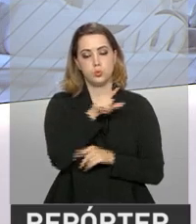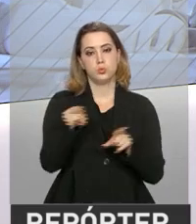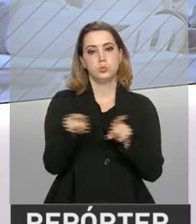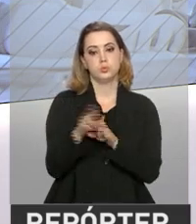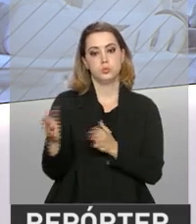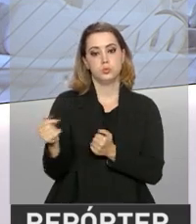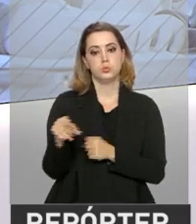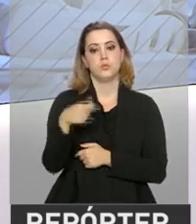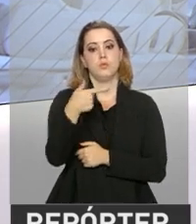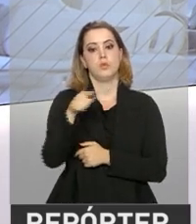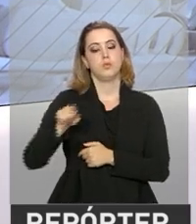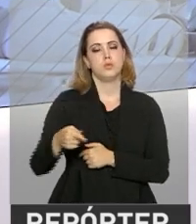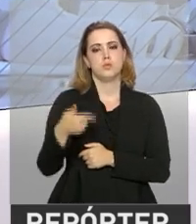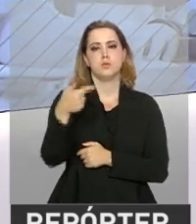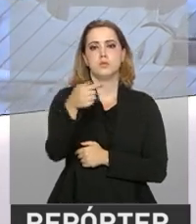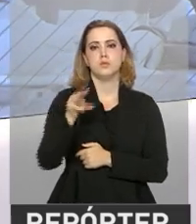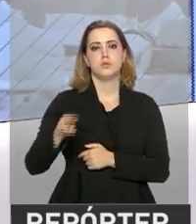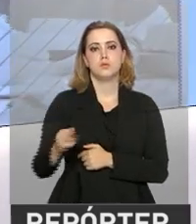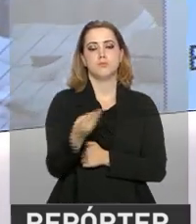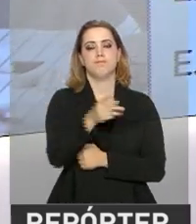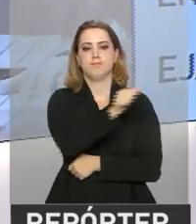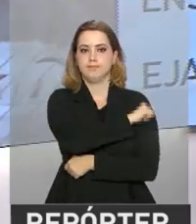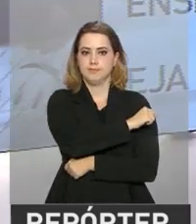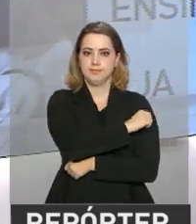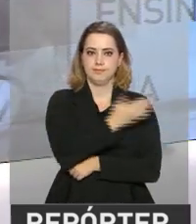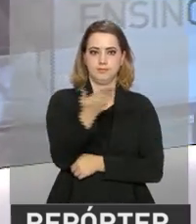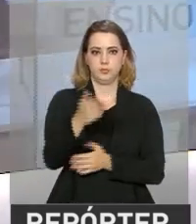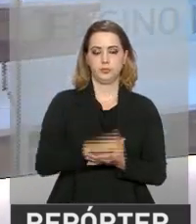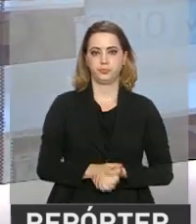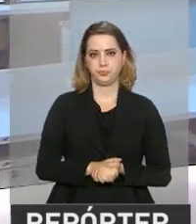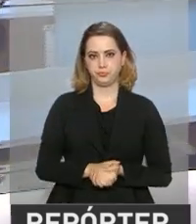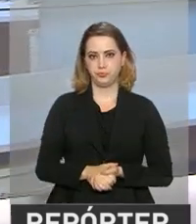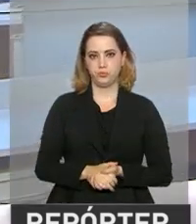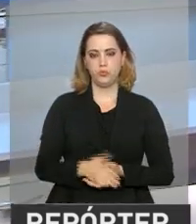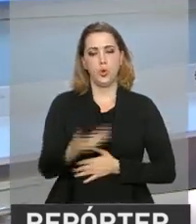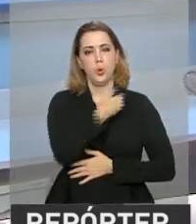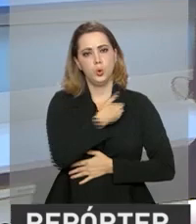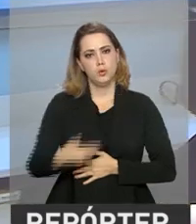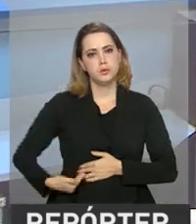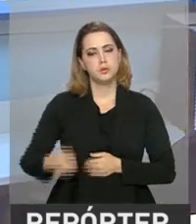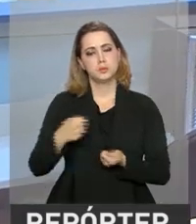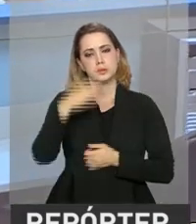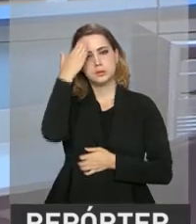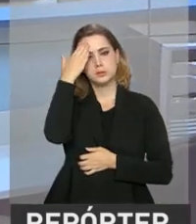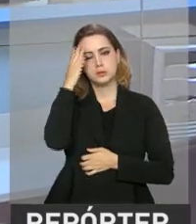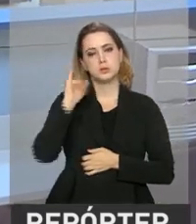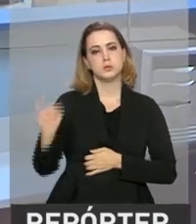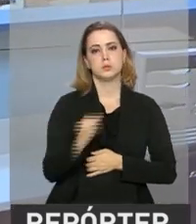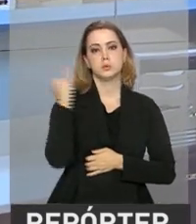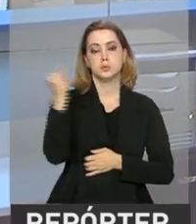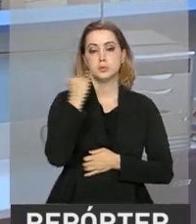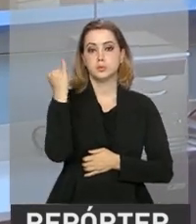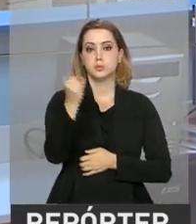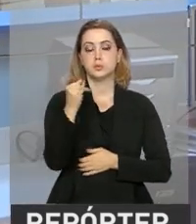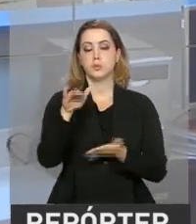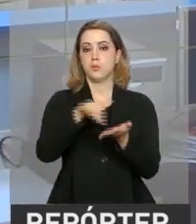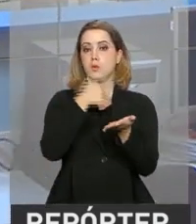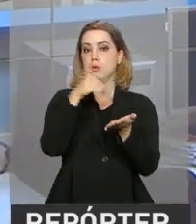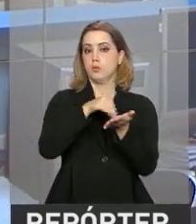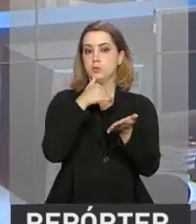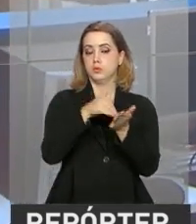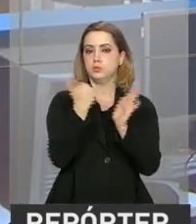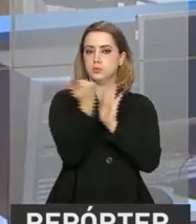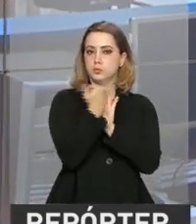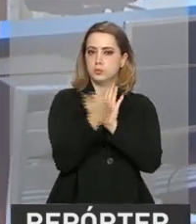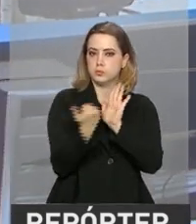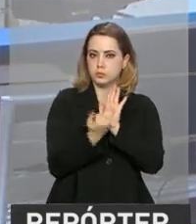e 700.000 estudantes para o governo saber o total de matrículas é é muito importante paraa execução de programas